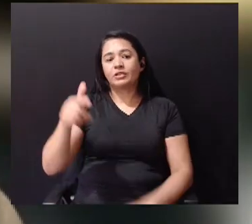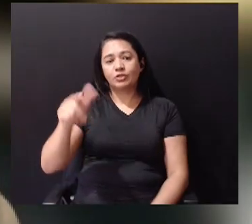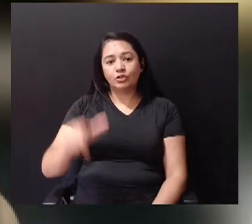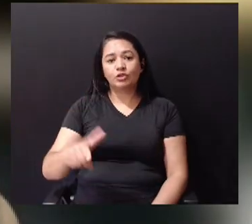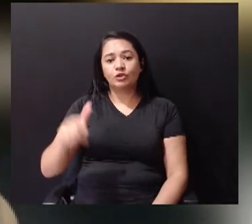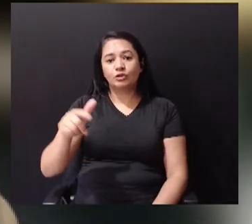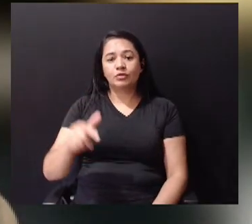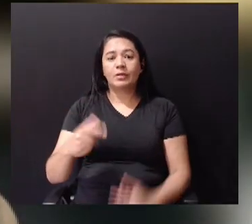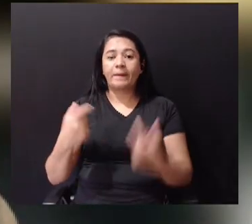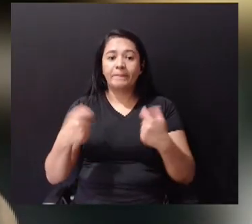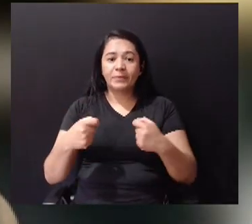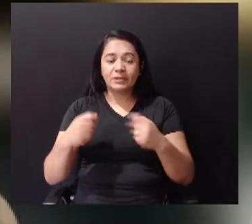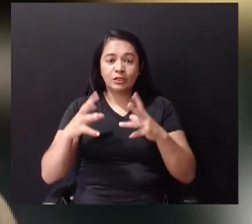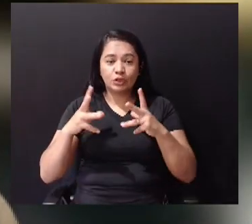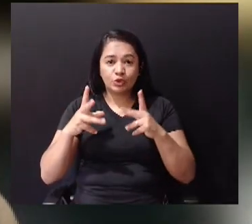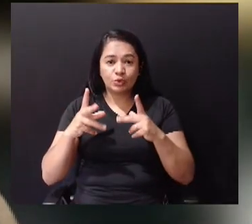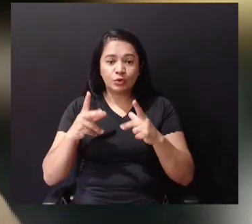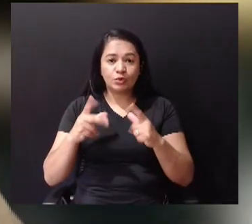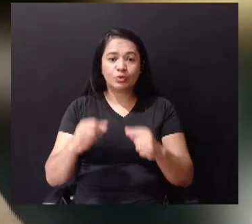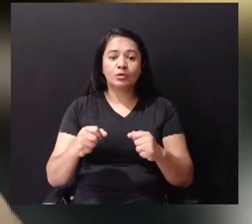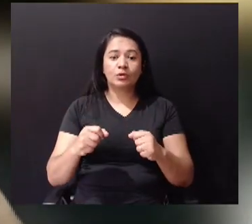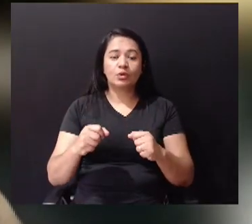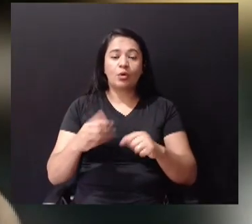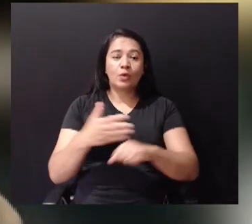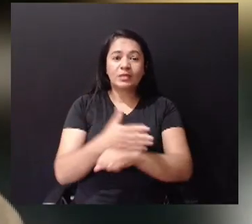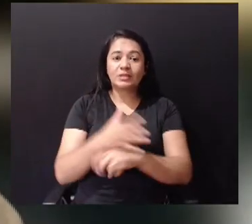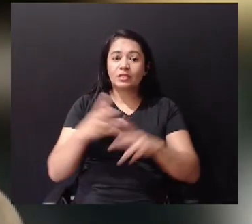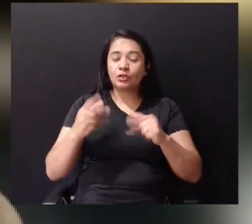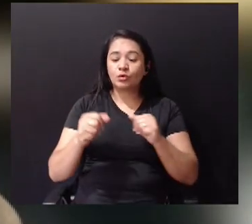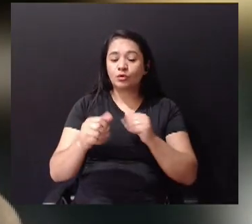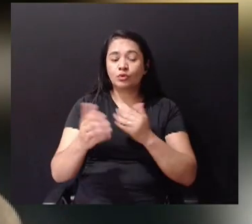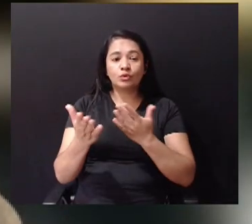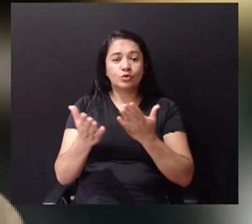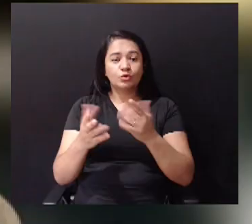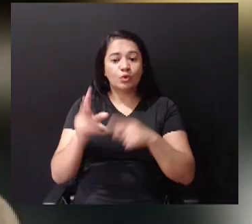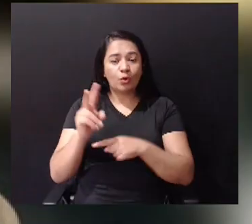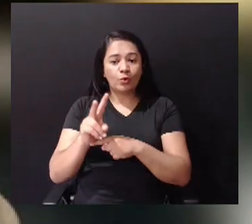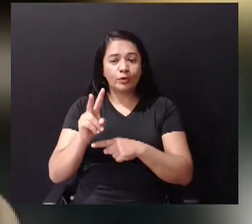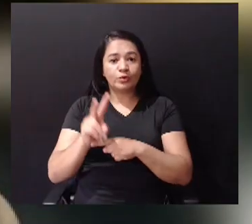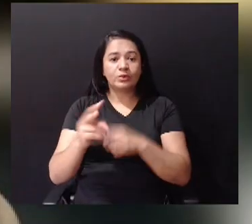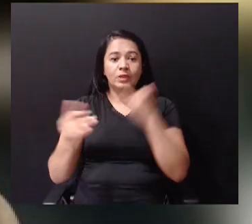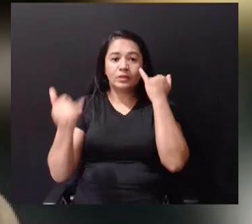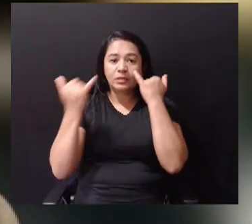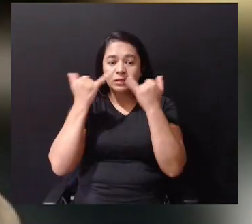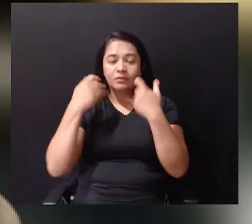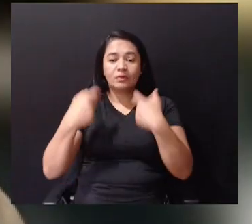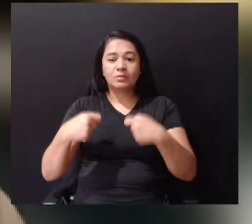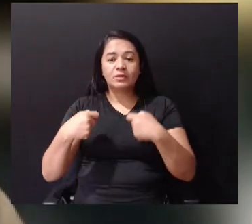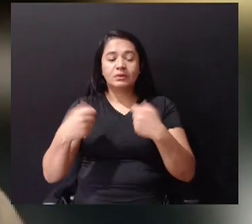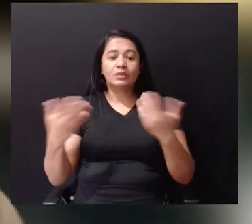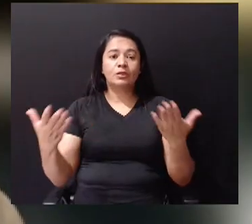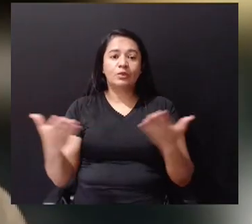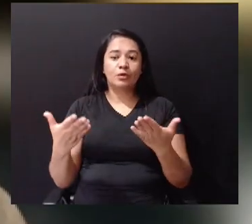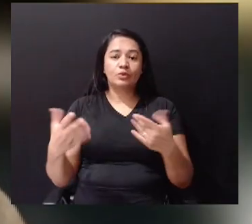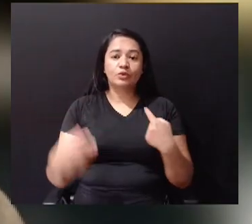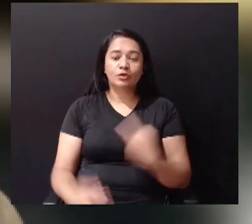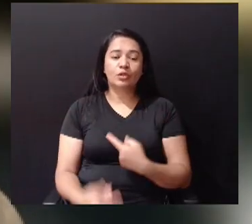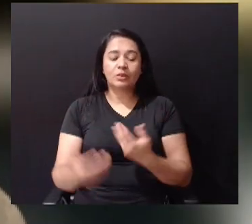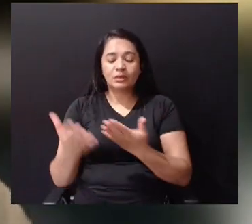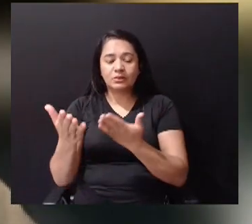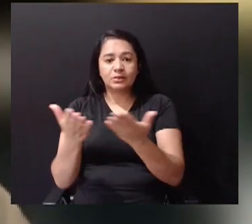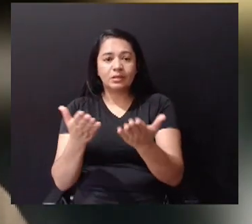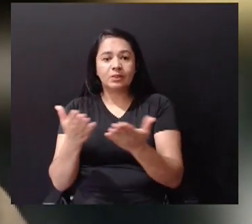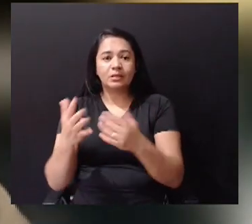todas, o acesso a todos os cuidados e as informações necessárias hoje para a gente tratar, curar